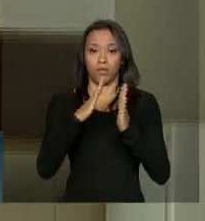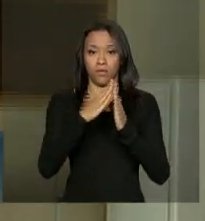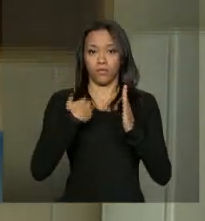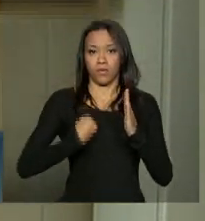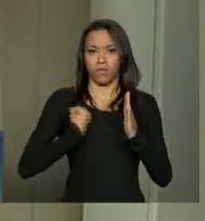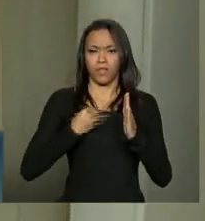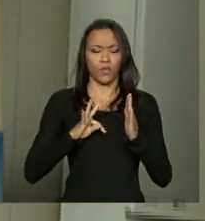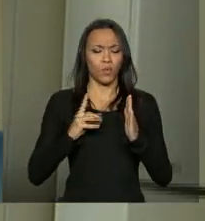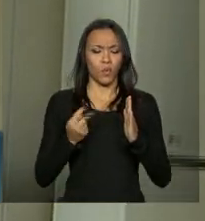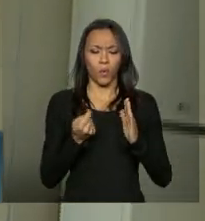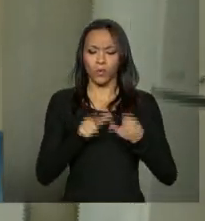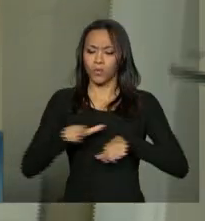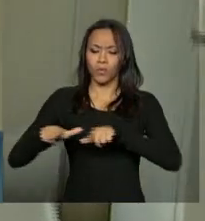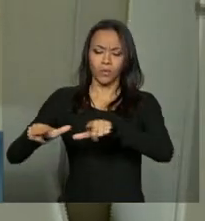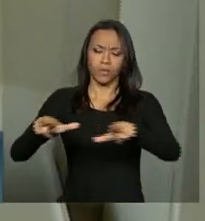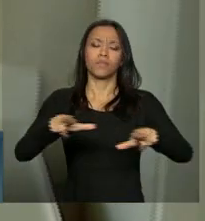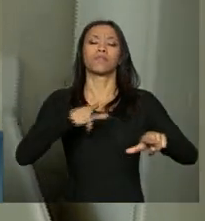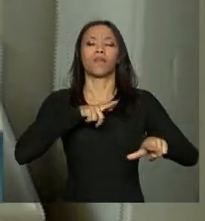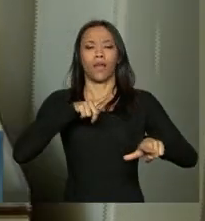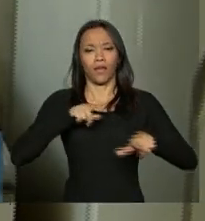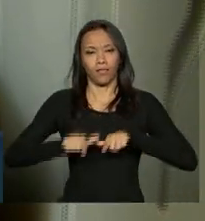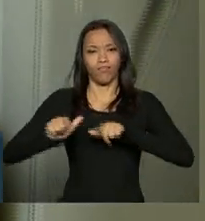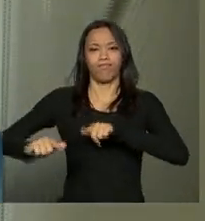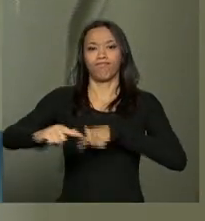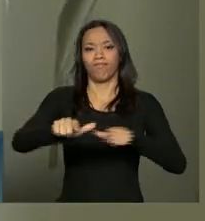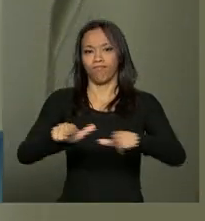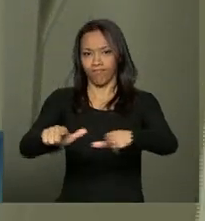ambientes T piso cerâmico